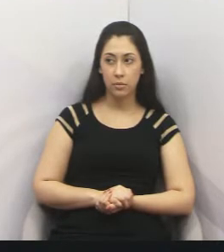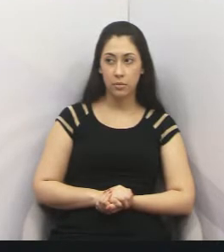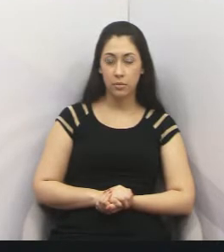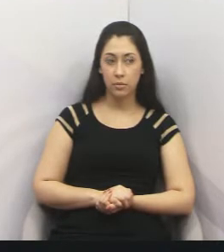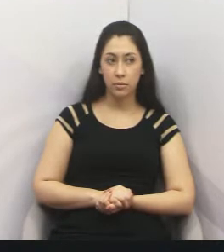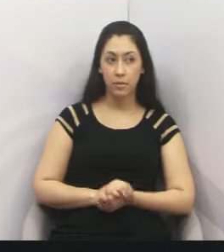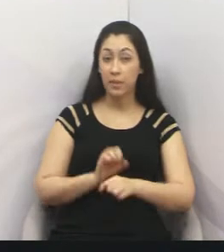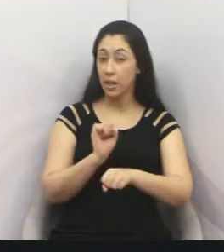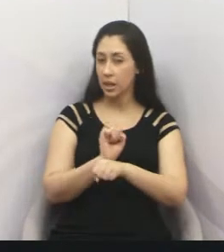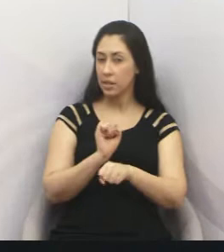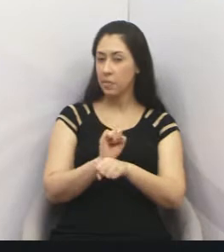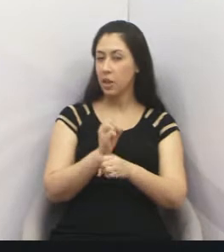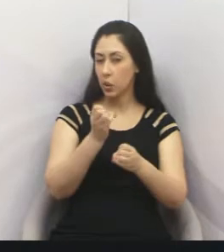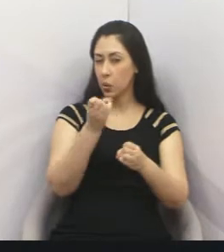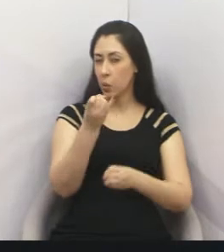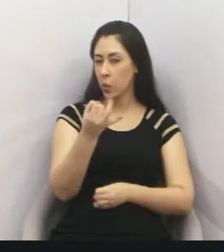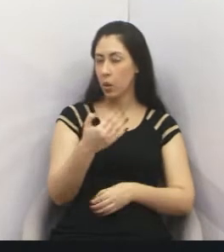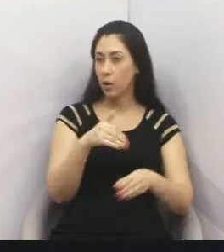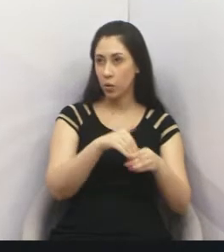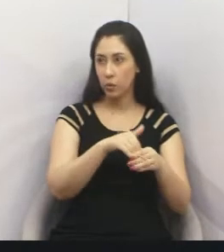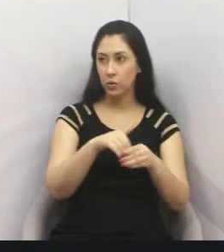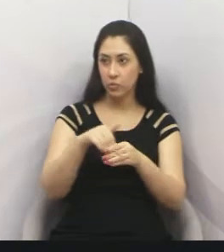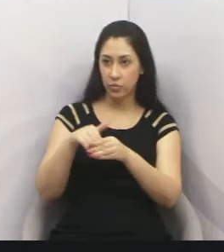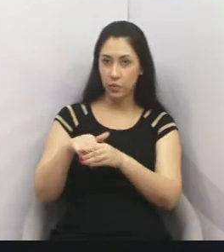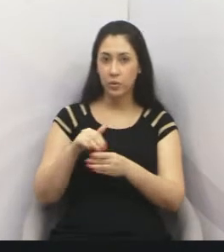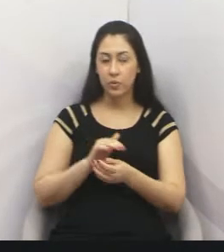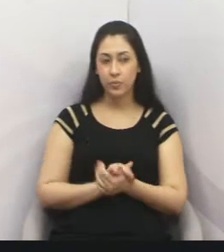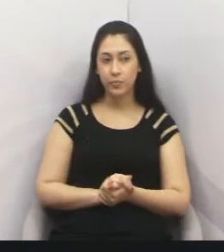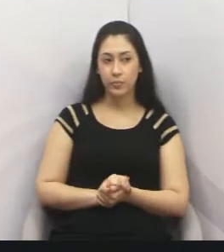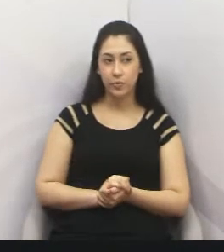Então, vamos esperar computar os votos.